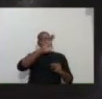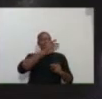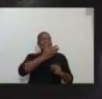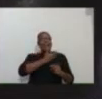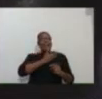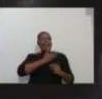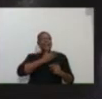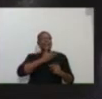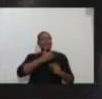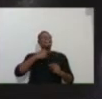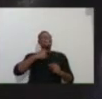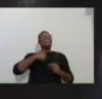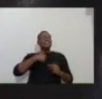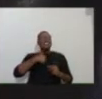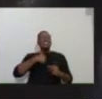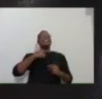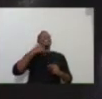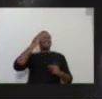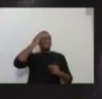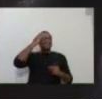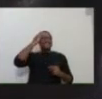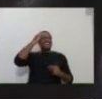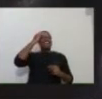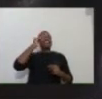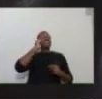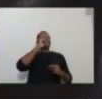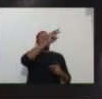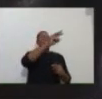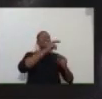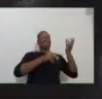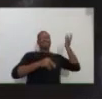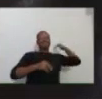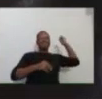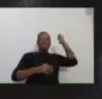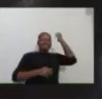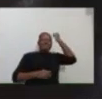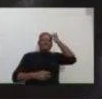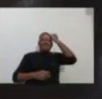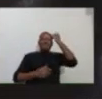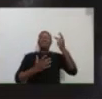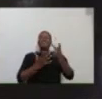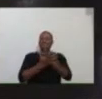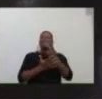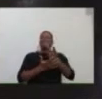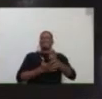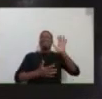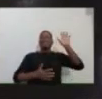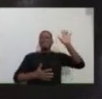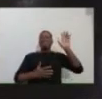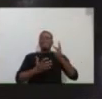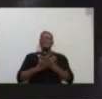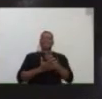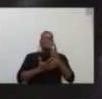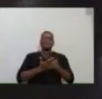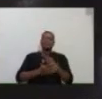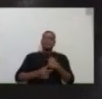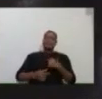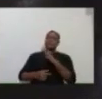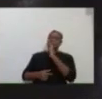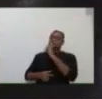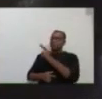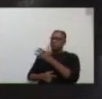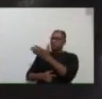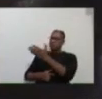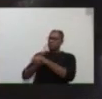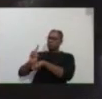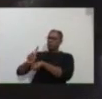na metade do caminho. Eu lhe respondi: doutor, isso não tem importância.